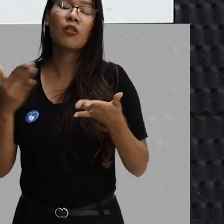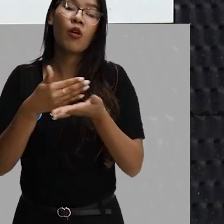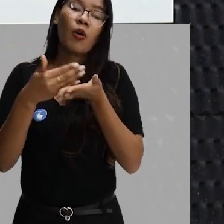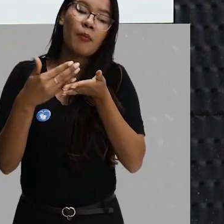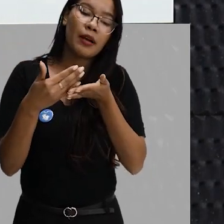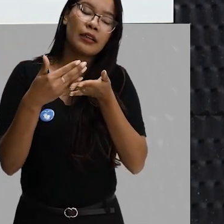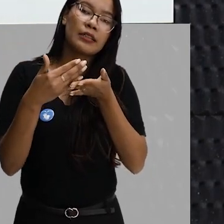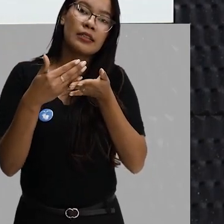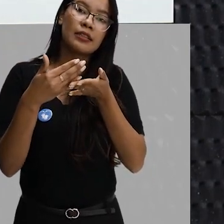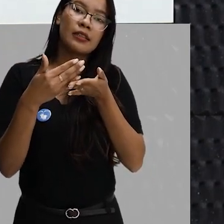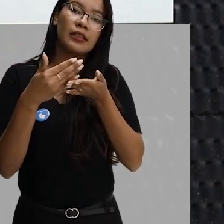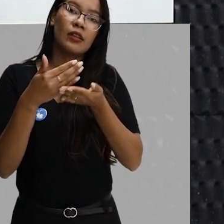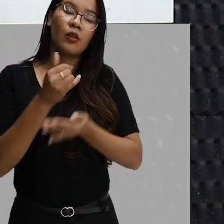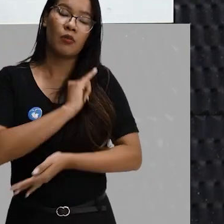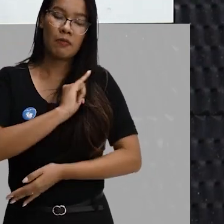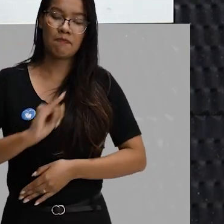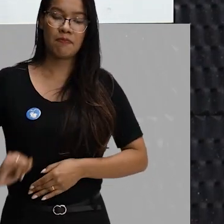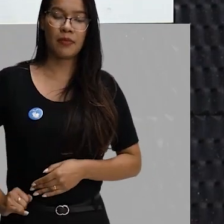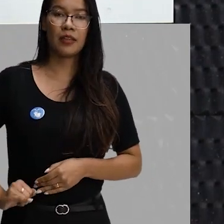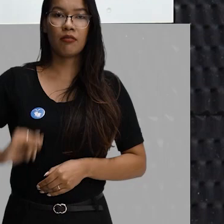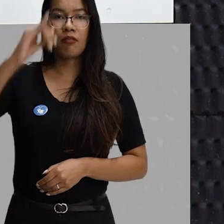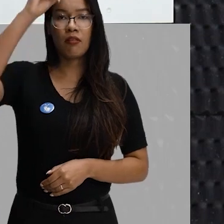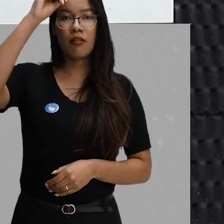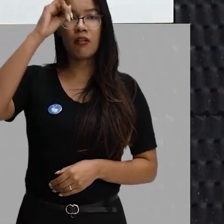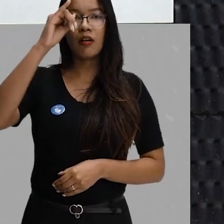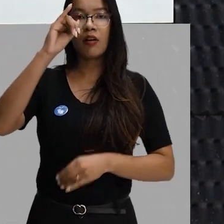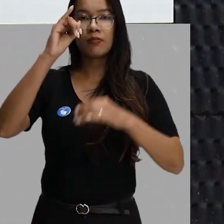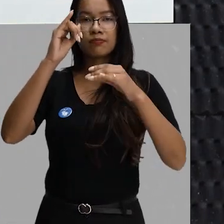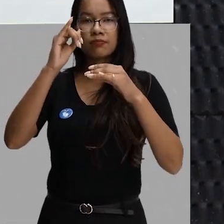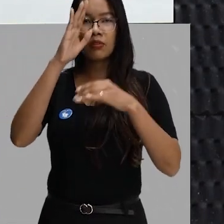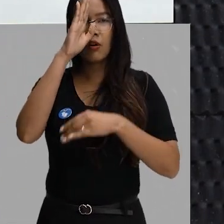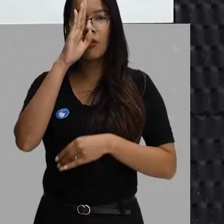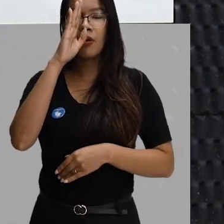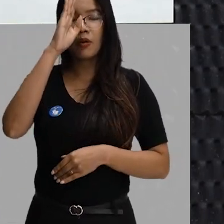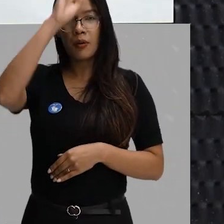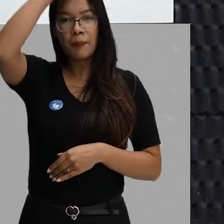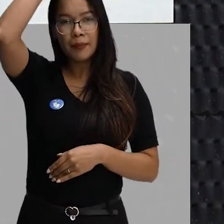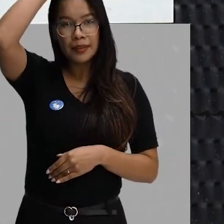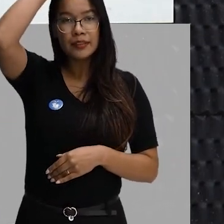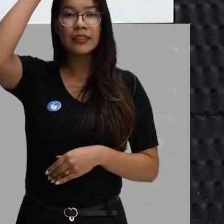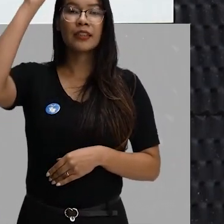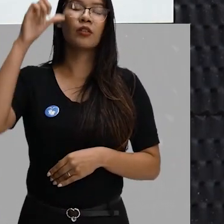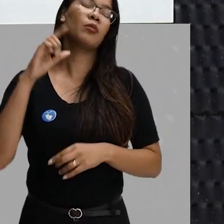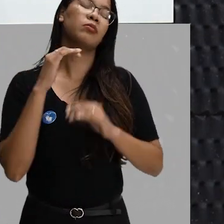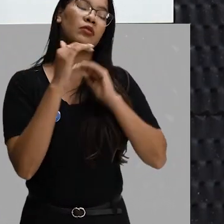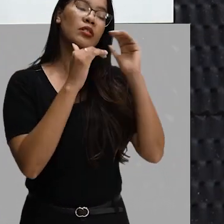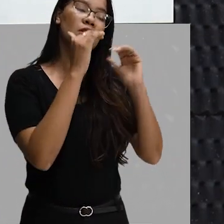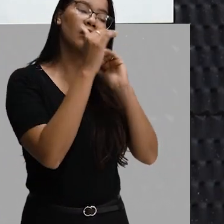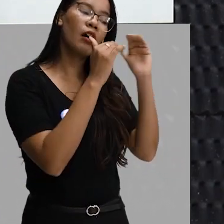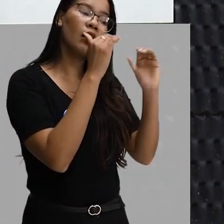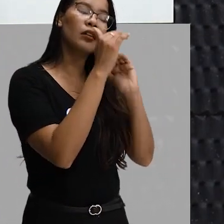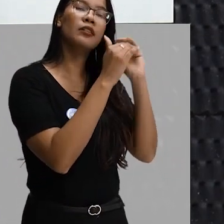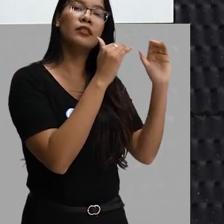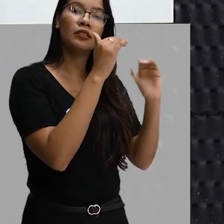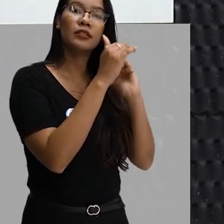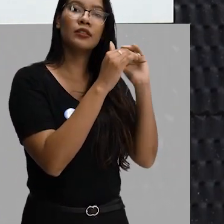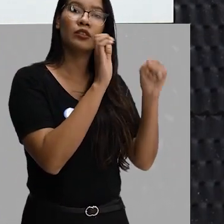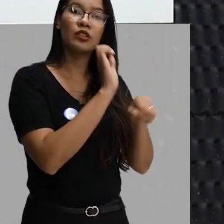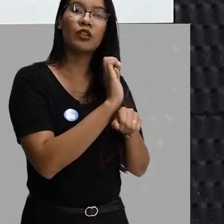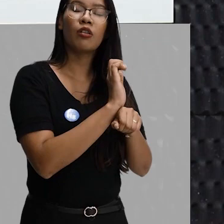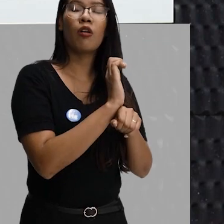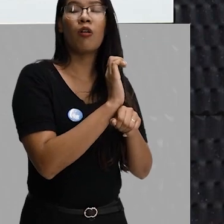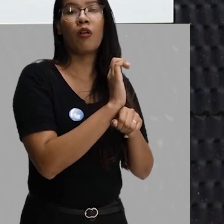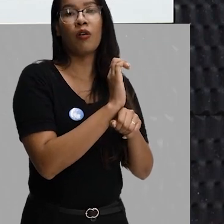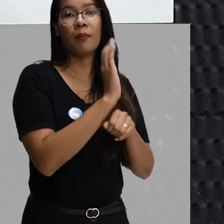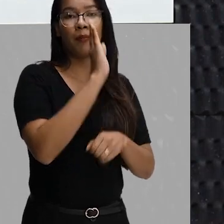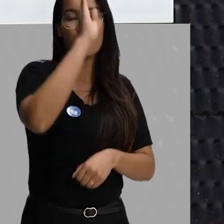Romano. O Império Romano, que dentro desse processo de formação do Estado Romano, o Império Romano